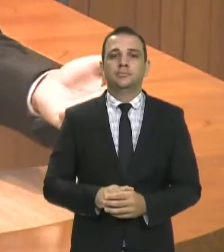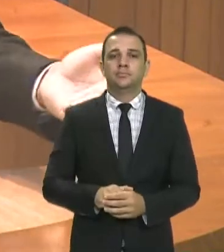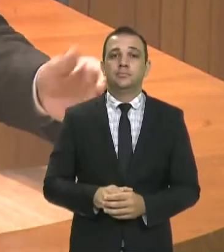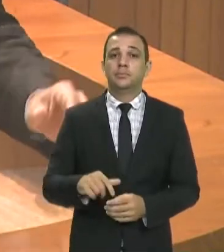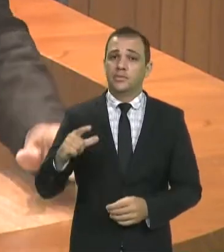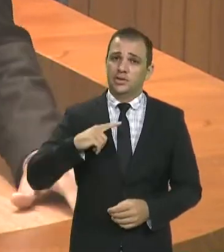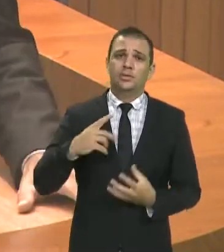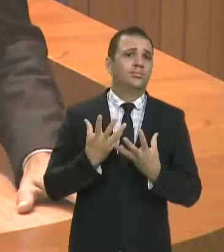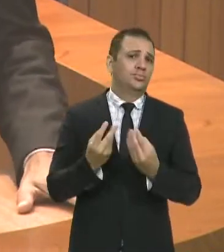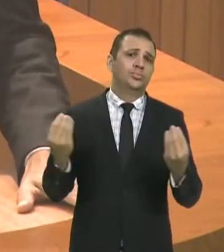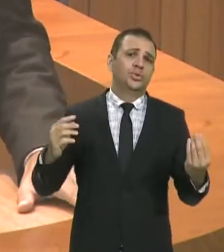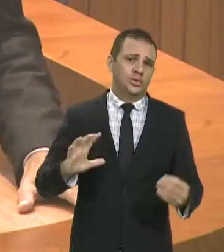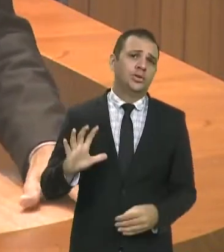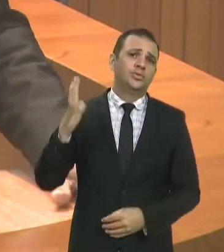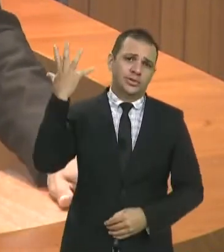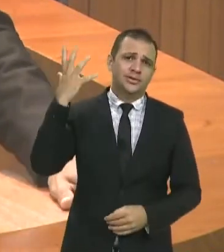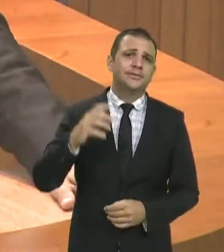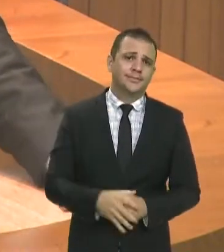usual do que se imagina.